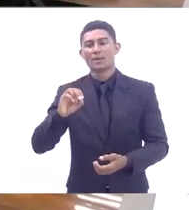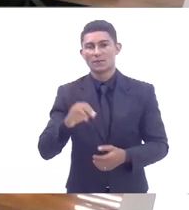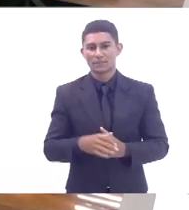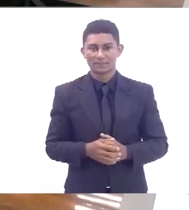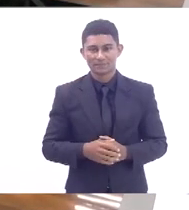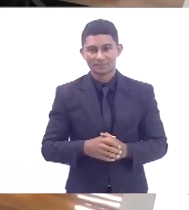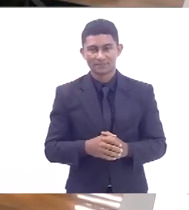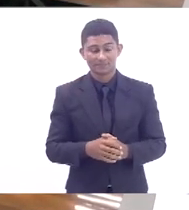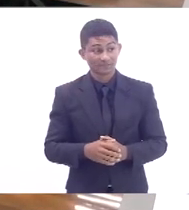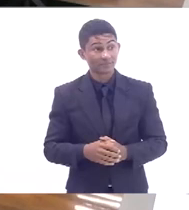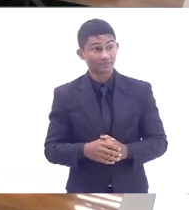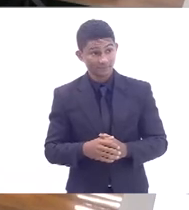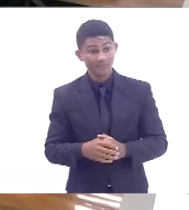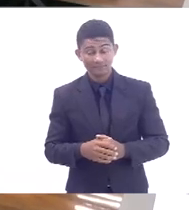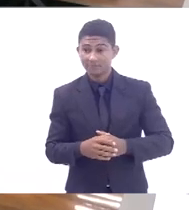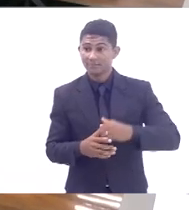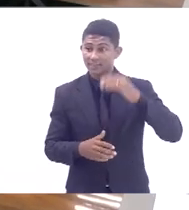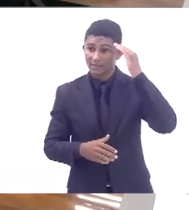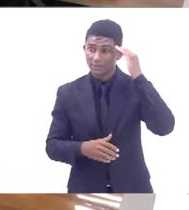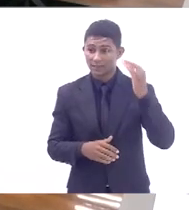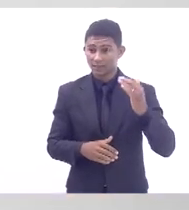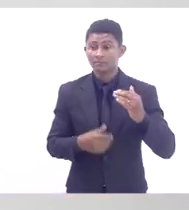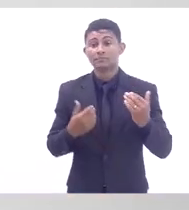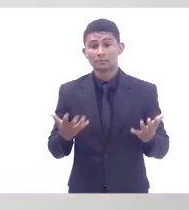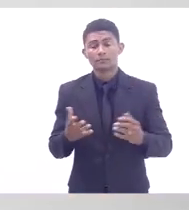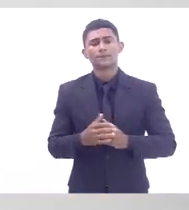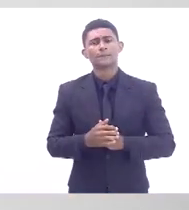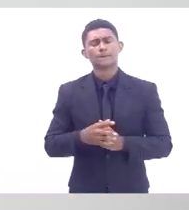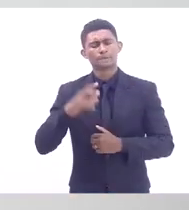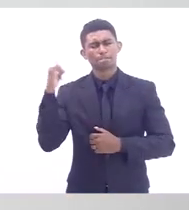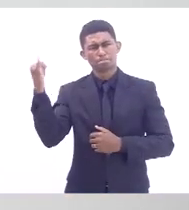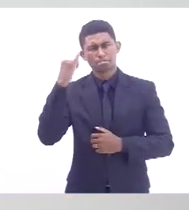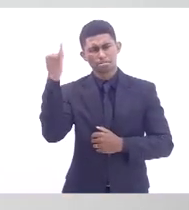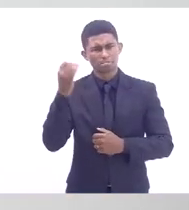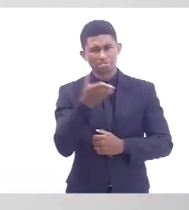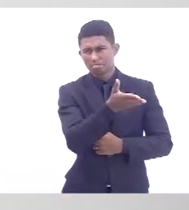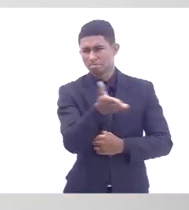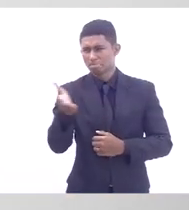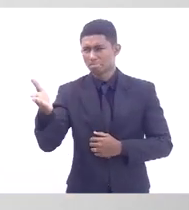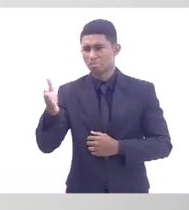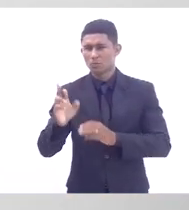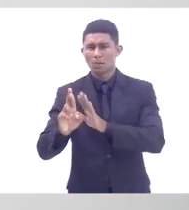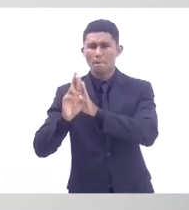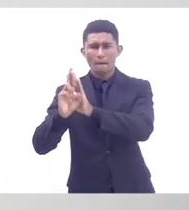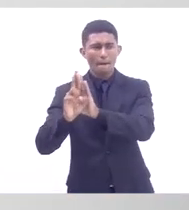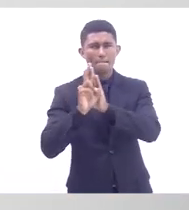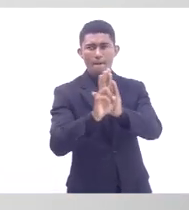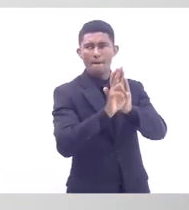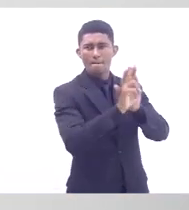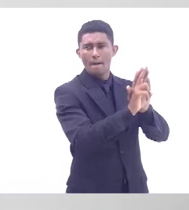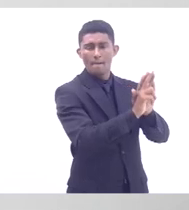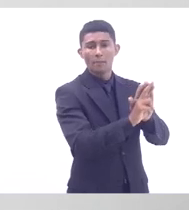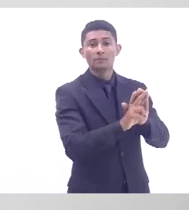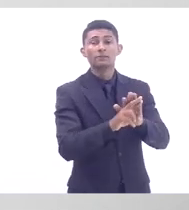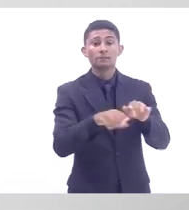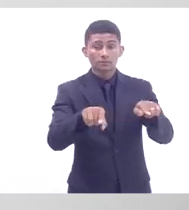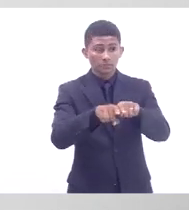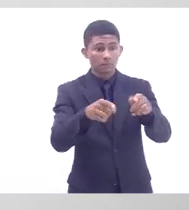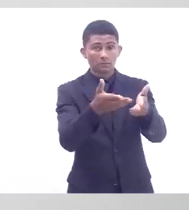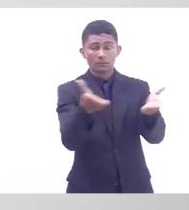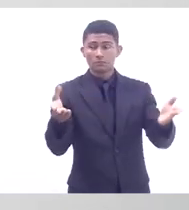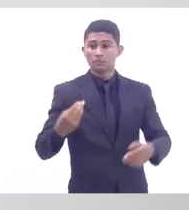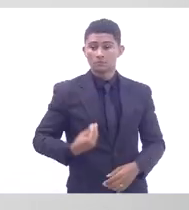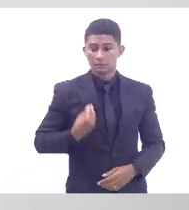waldeck bom considerando a importância inclusive não só das entidades e representações falar mas também dos demais presente